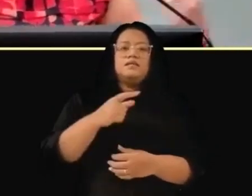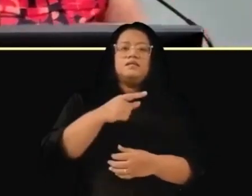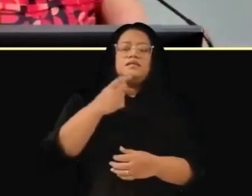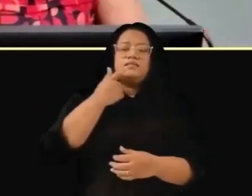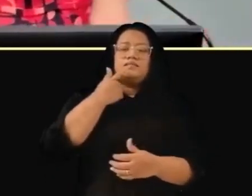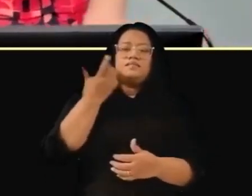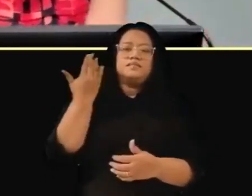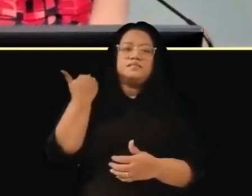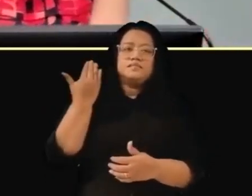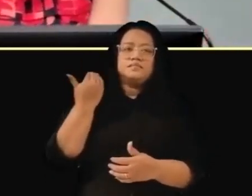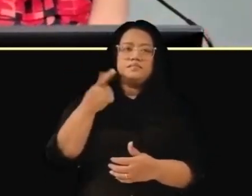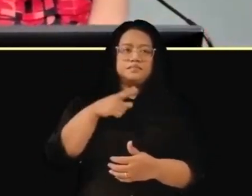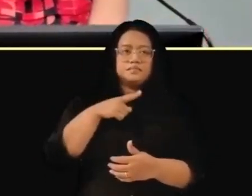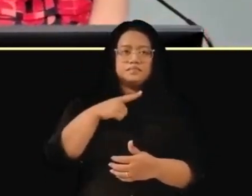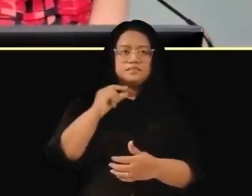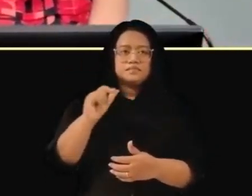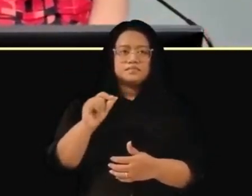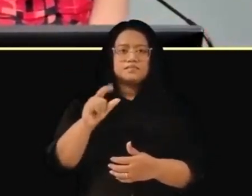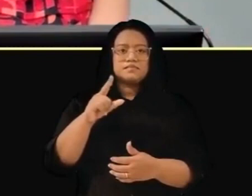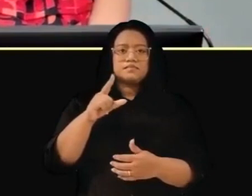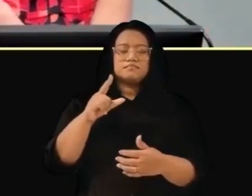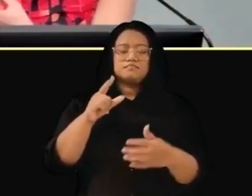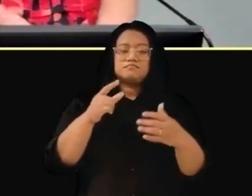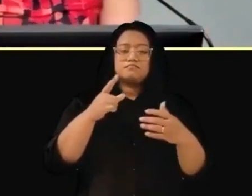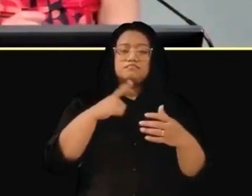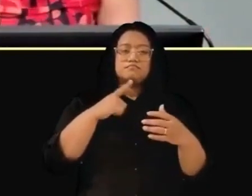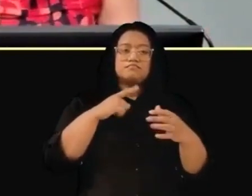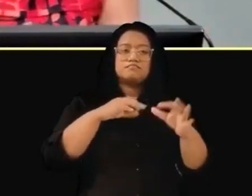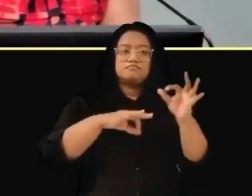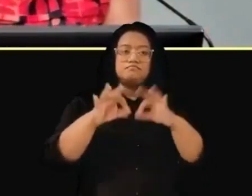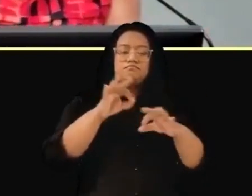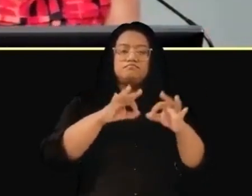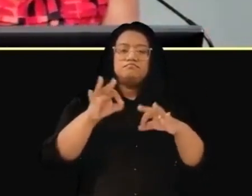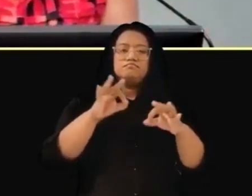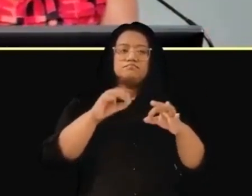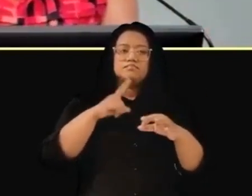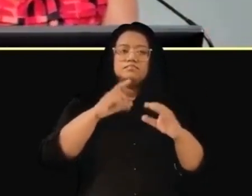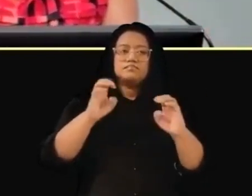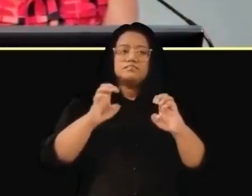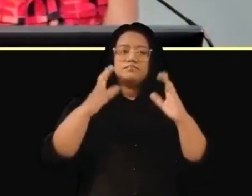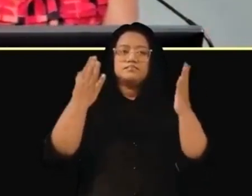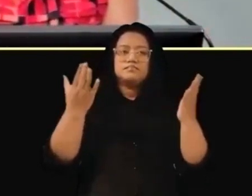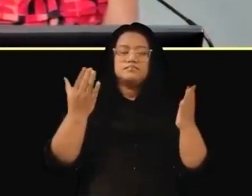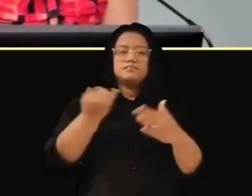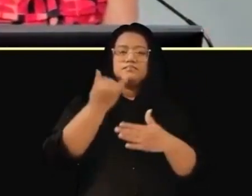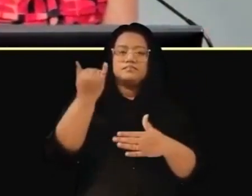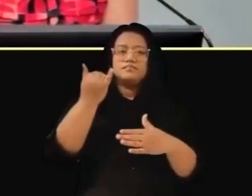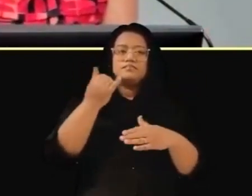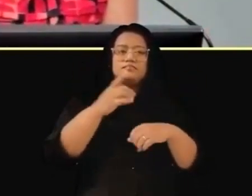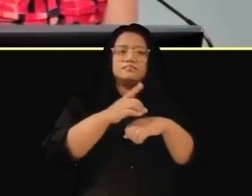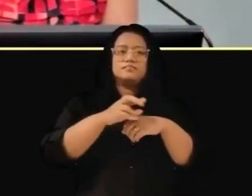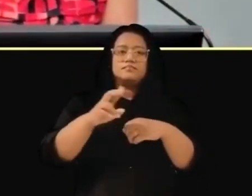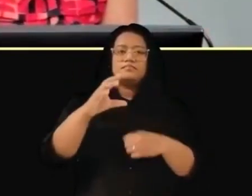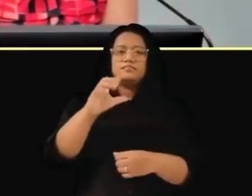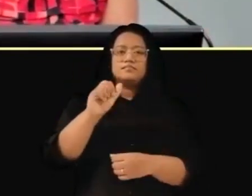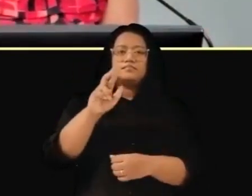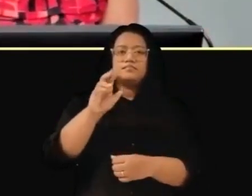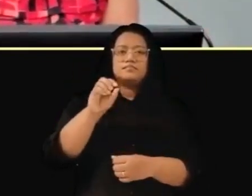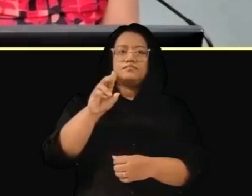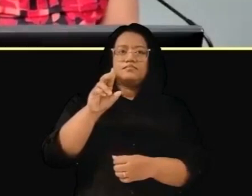até teve uma edição sensacional, a doutora Caroline vai falar sobre